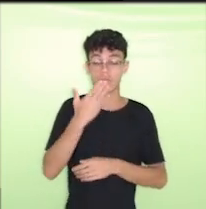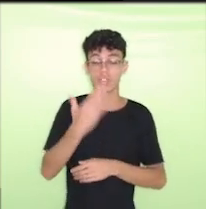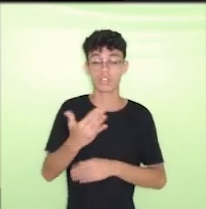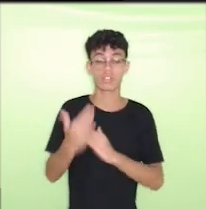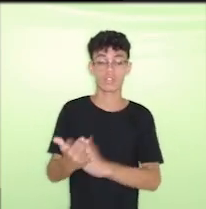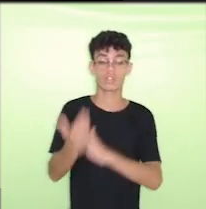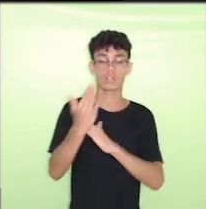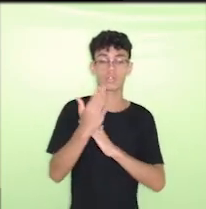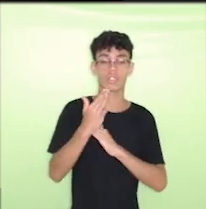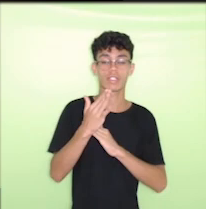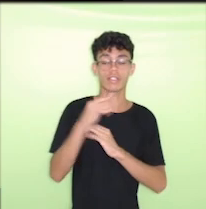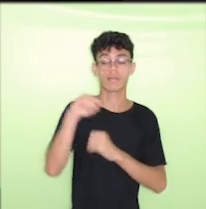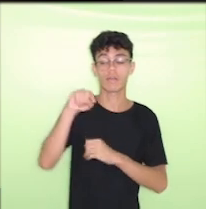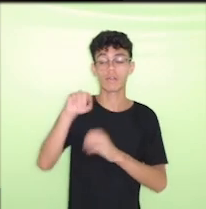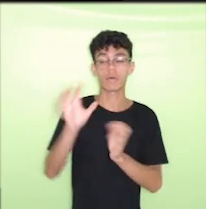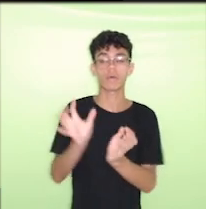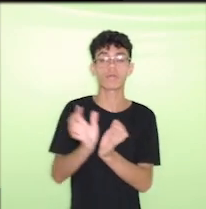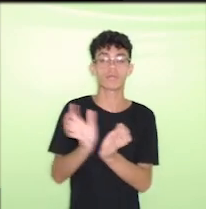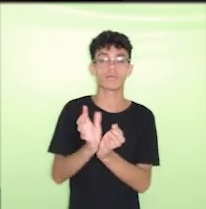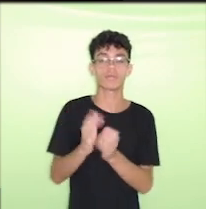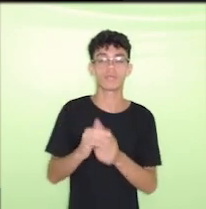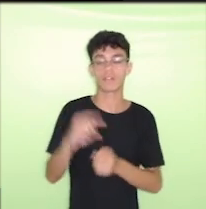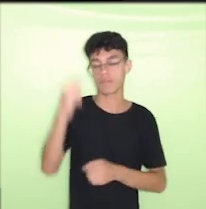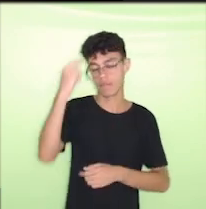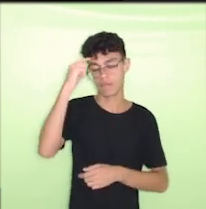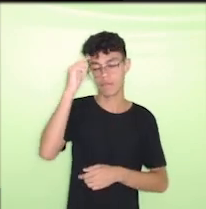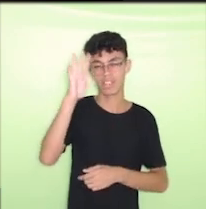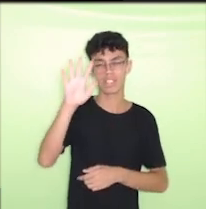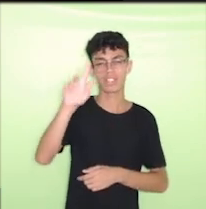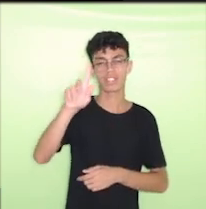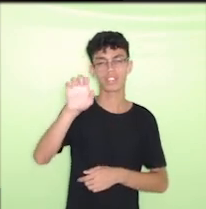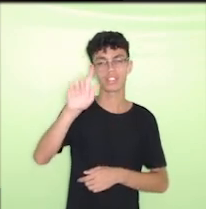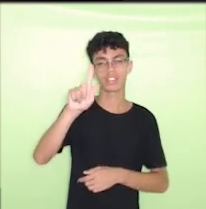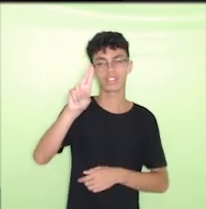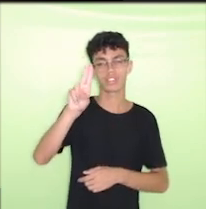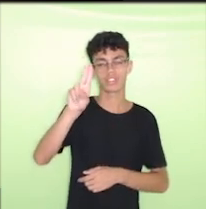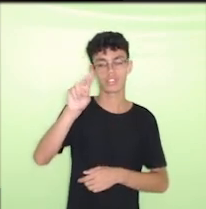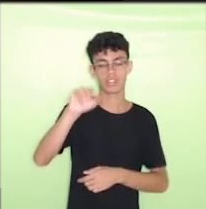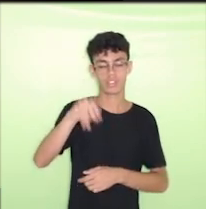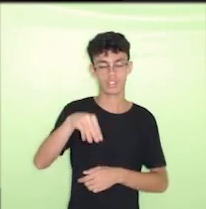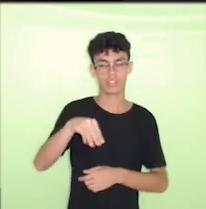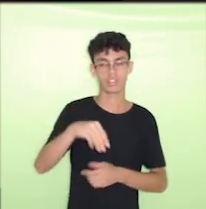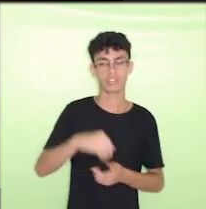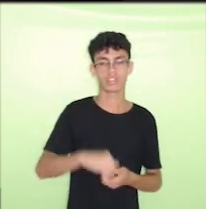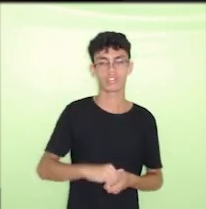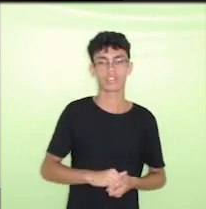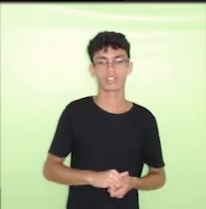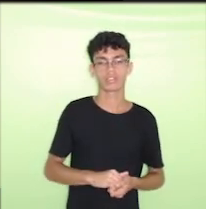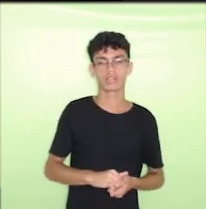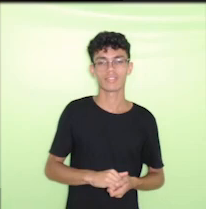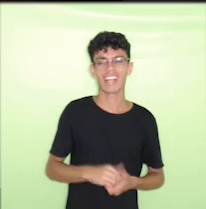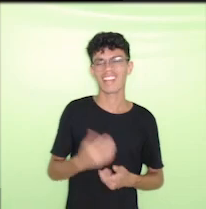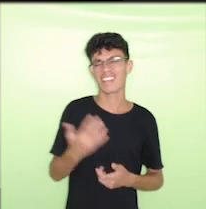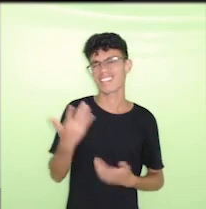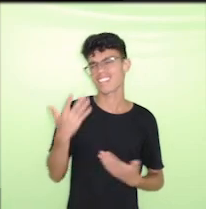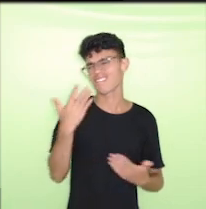Vamos, pensemos. O jejum? Ah, que bobagem, que bobagem.